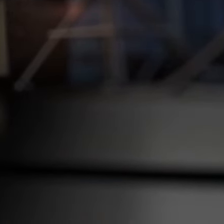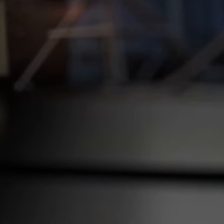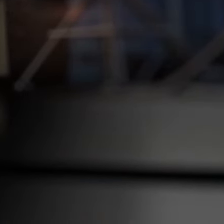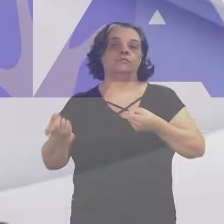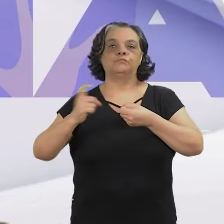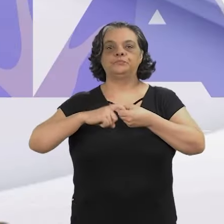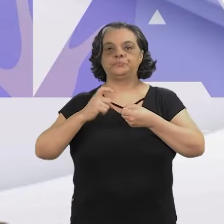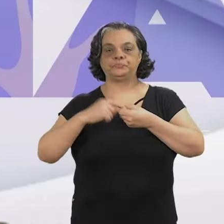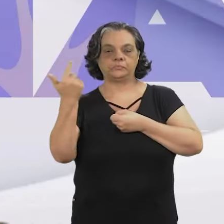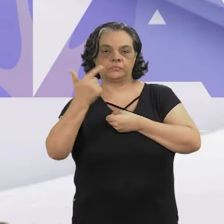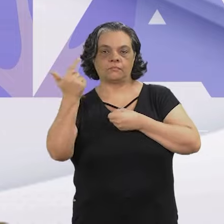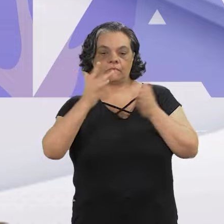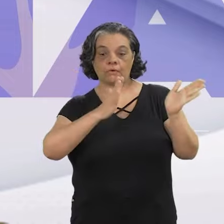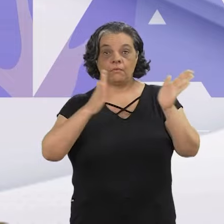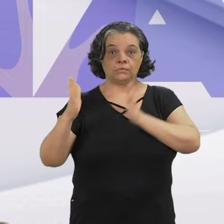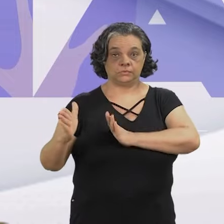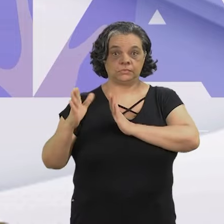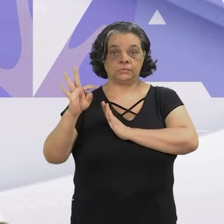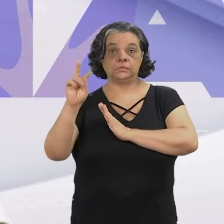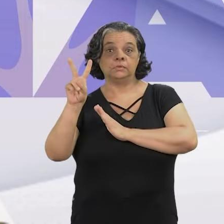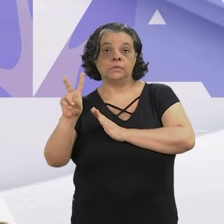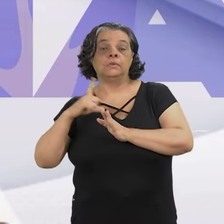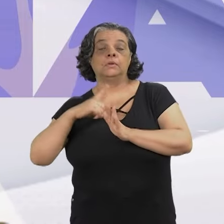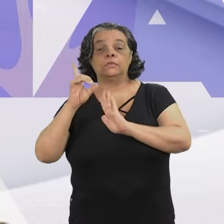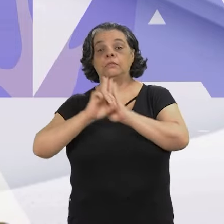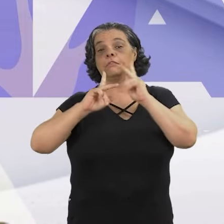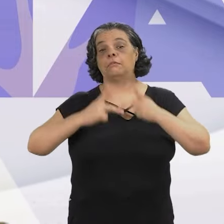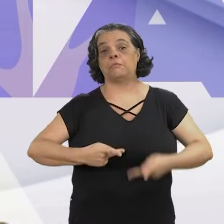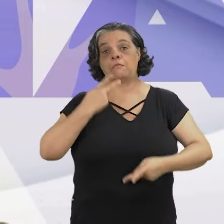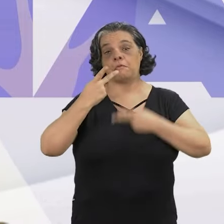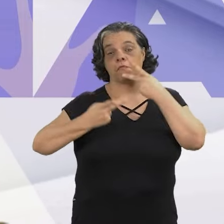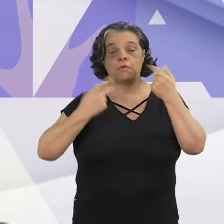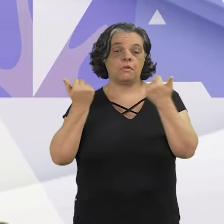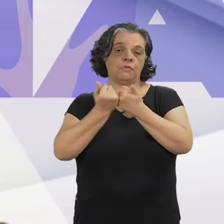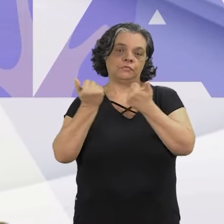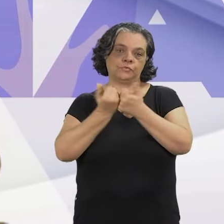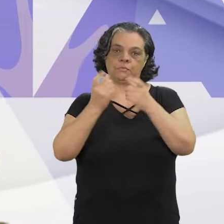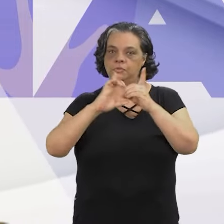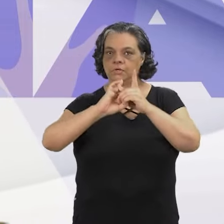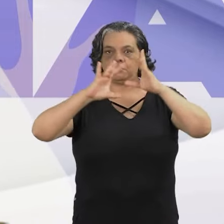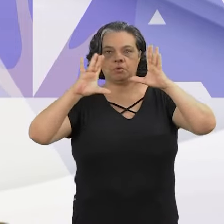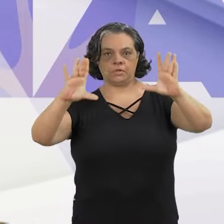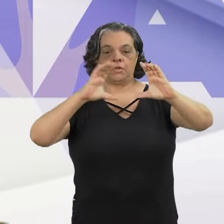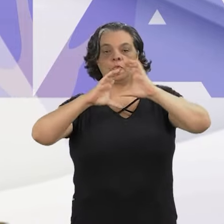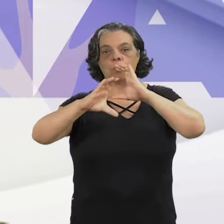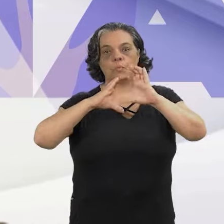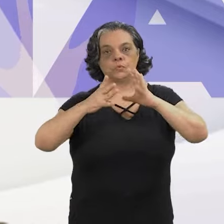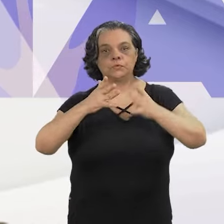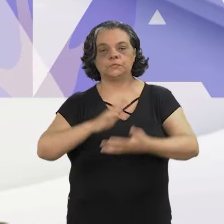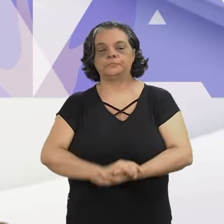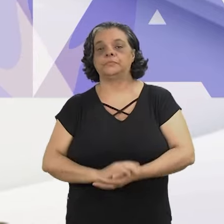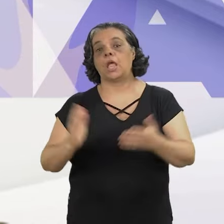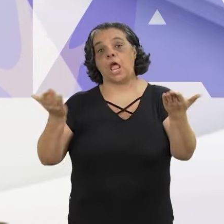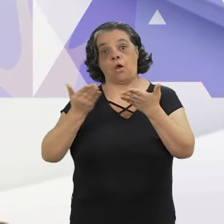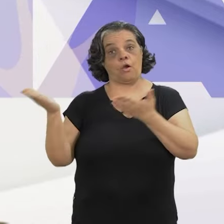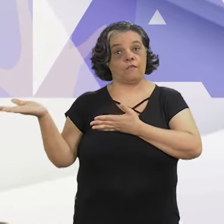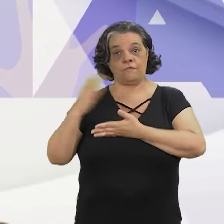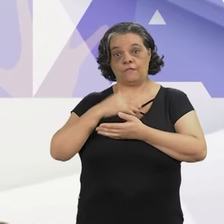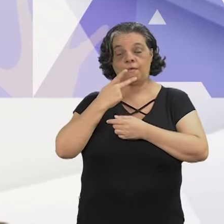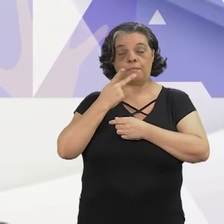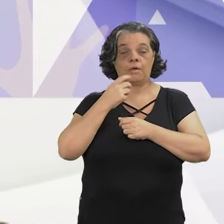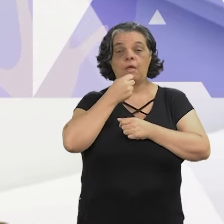instante estamos de volta com o segundo bloco do TV Direitos Humanos que nesta edição fala sobre democratização da comunicação